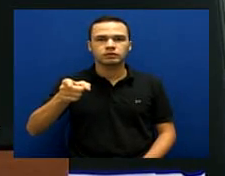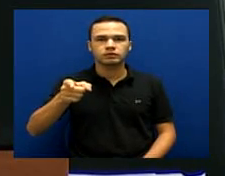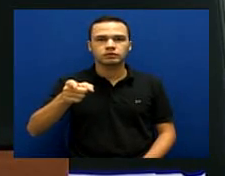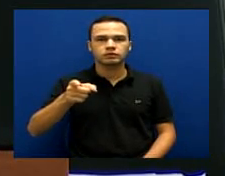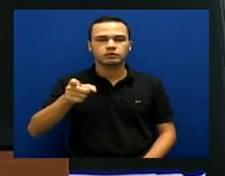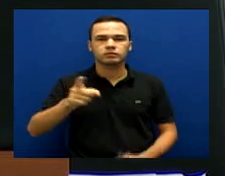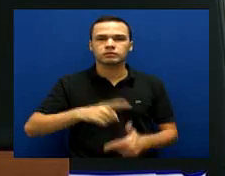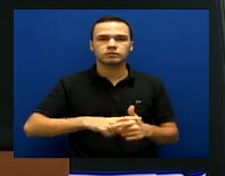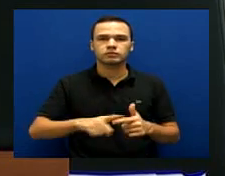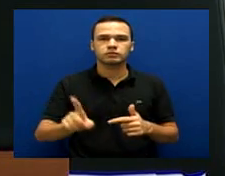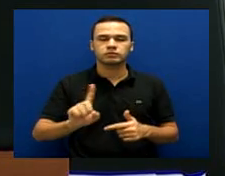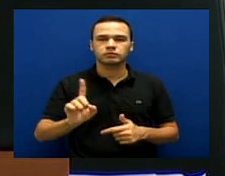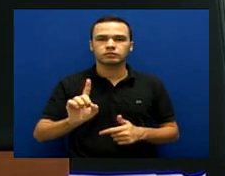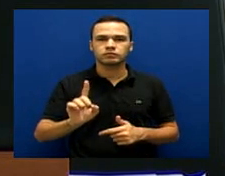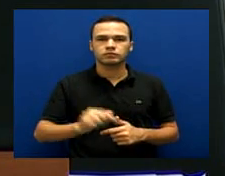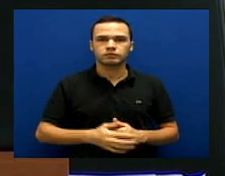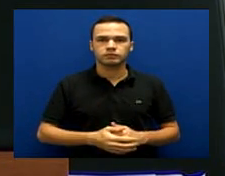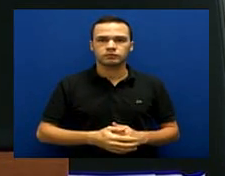dança